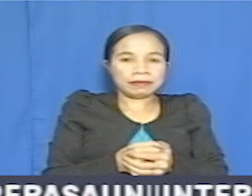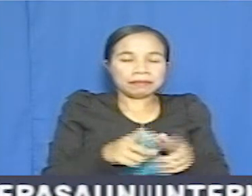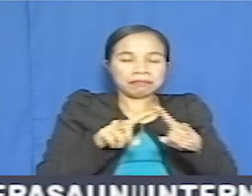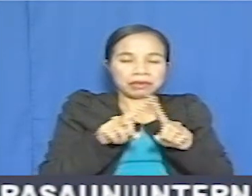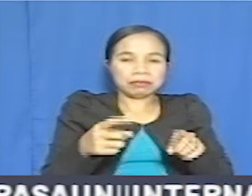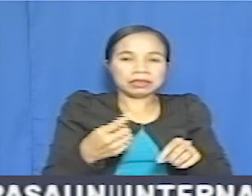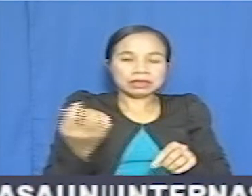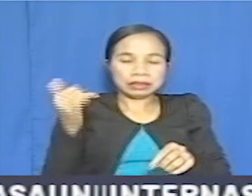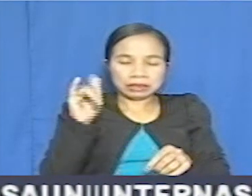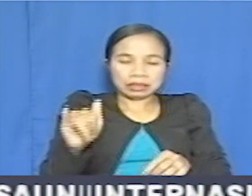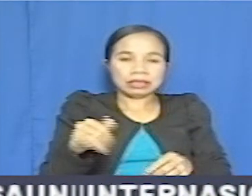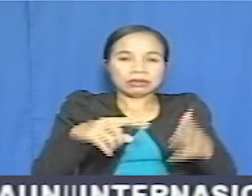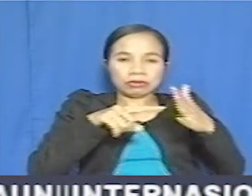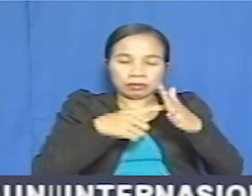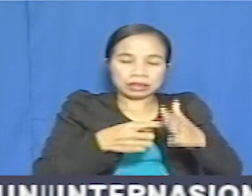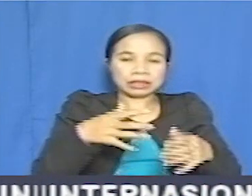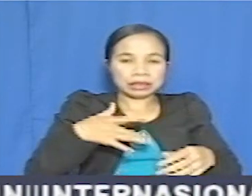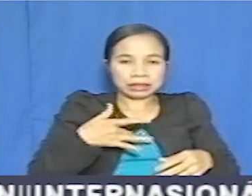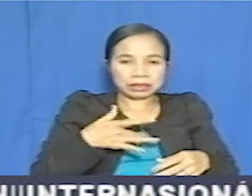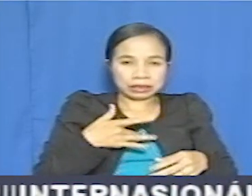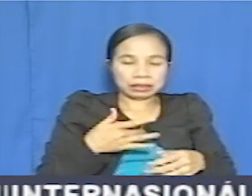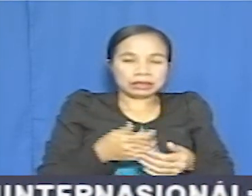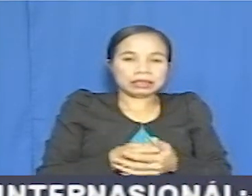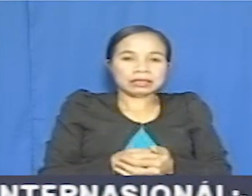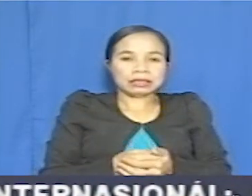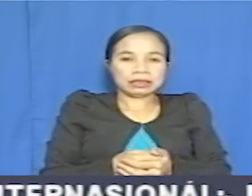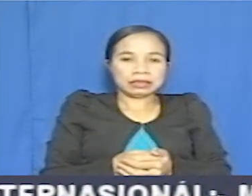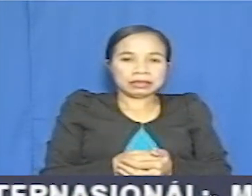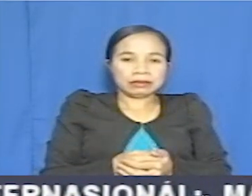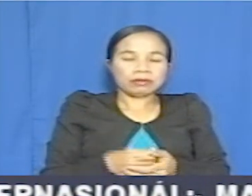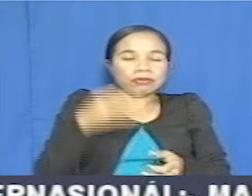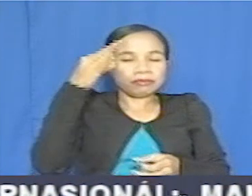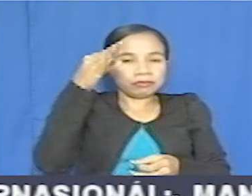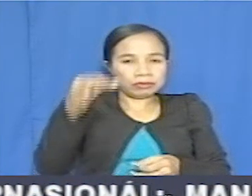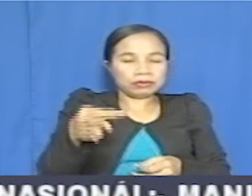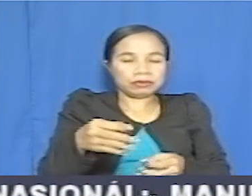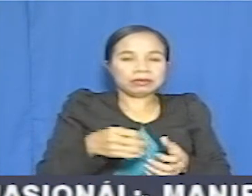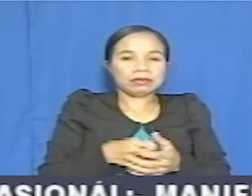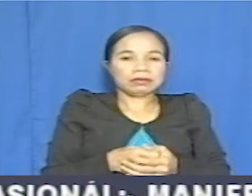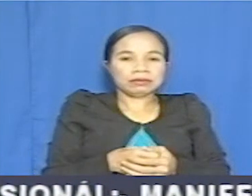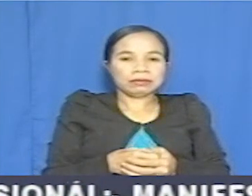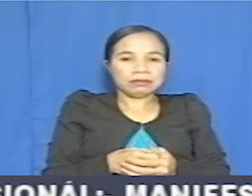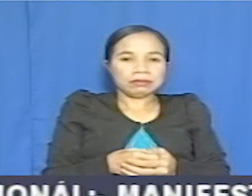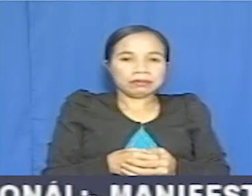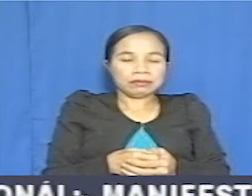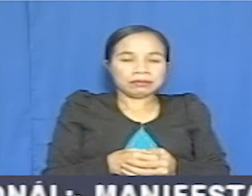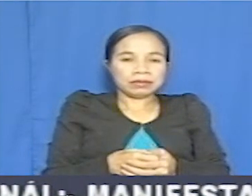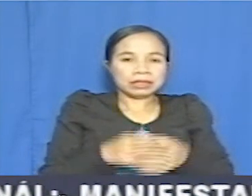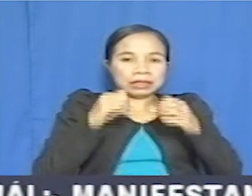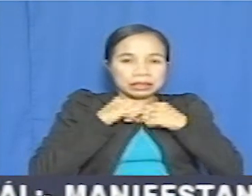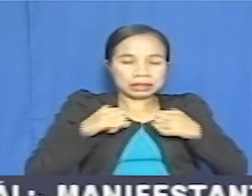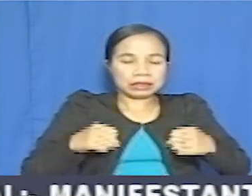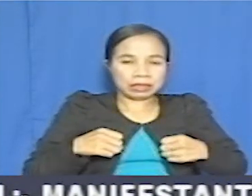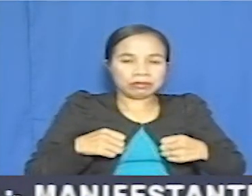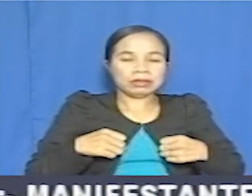raça começa a sentir, cata. E tu irmão to saúde, né? Cata, how near saúde e